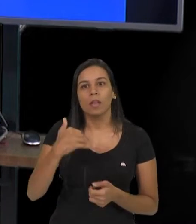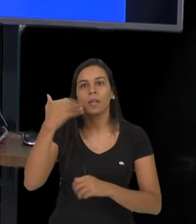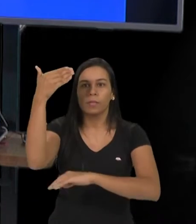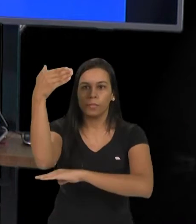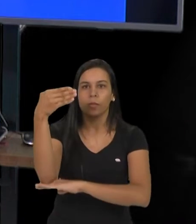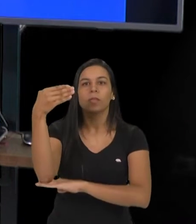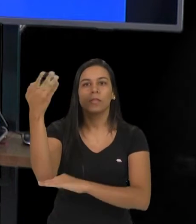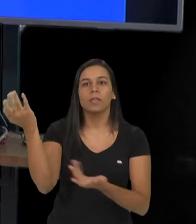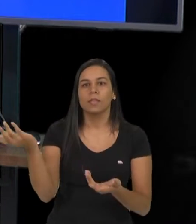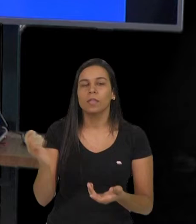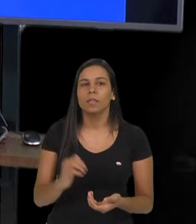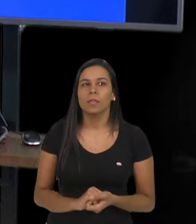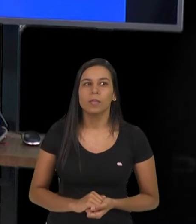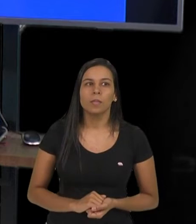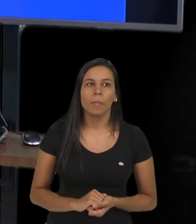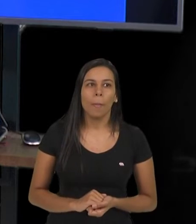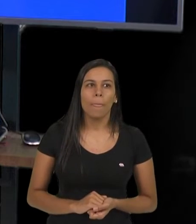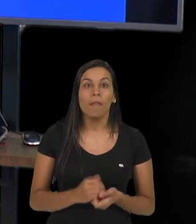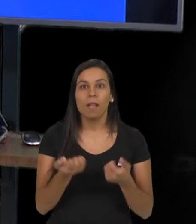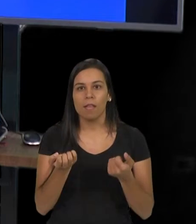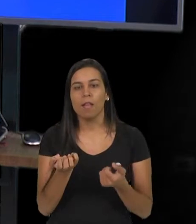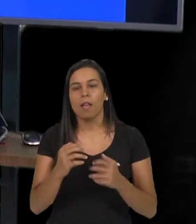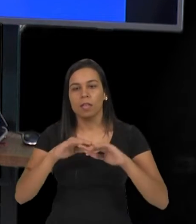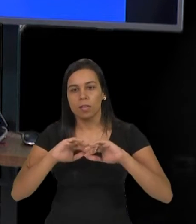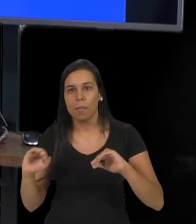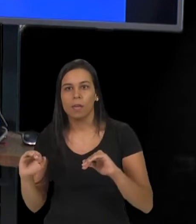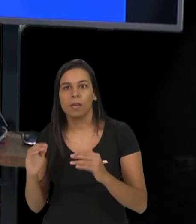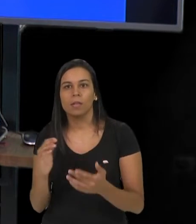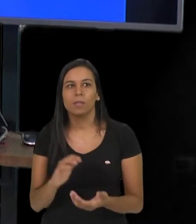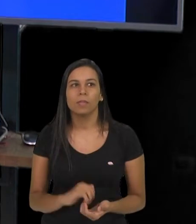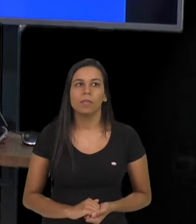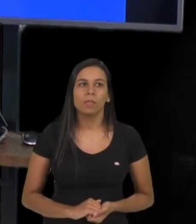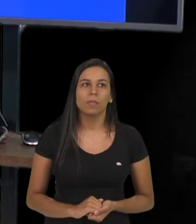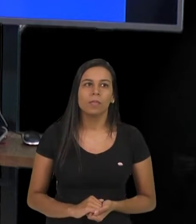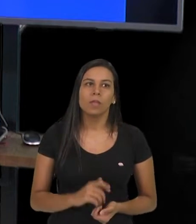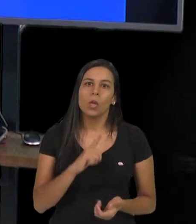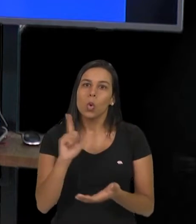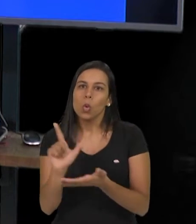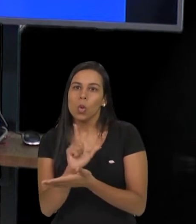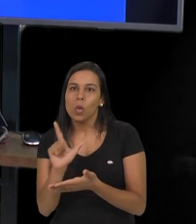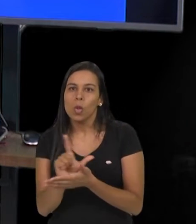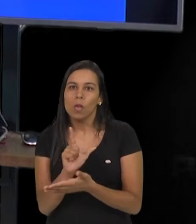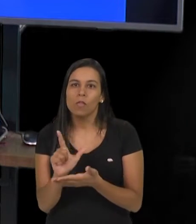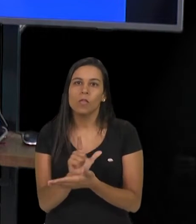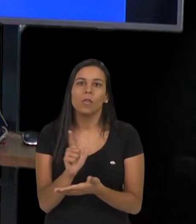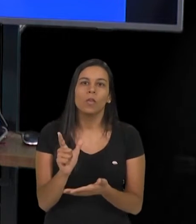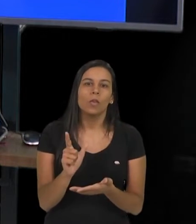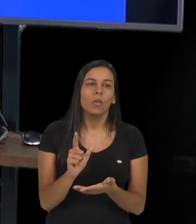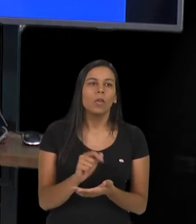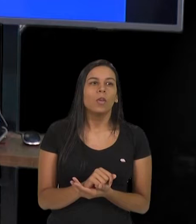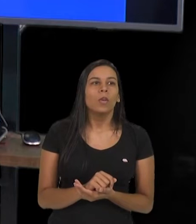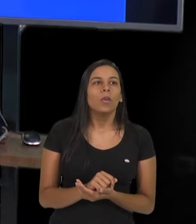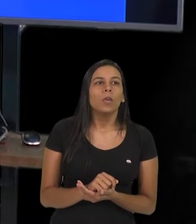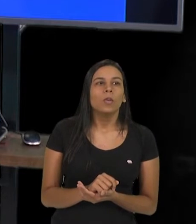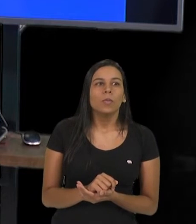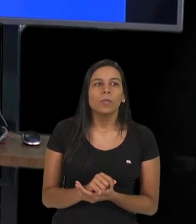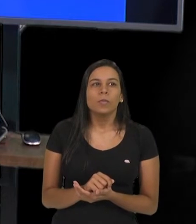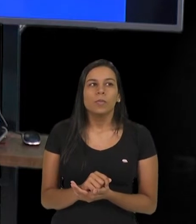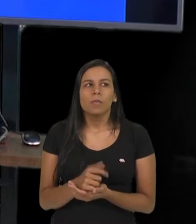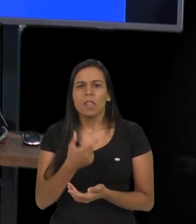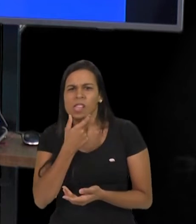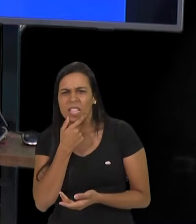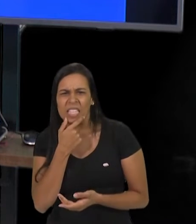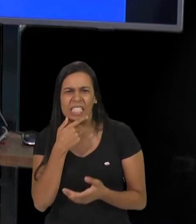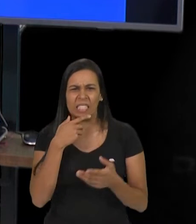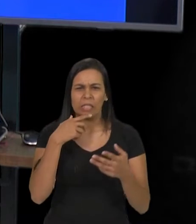fazer o quê? Book, ele quer reservar. Então, o livro virou reservar. E alguém pode perguntar ou questionar, inglês é muito